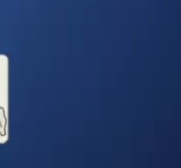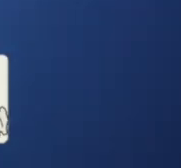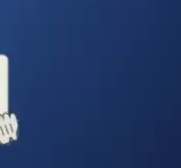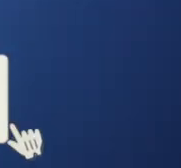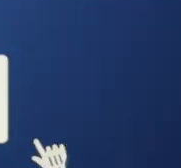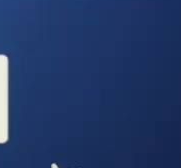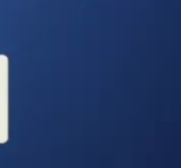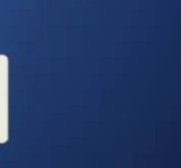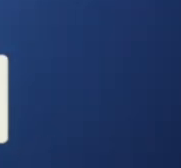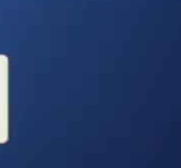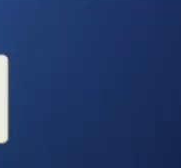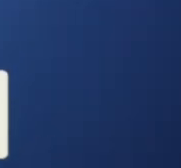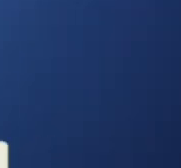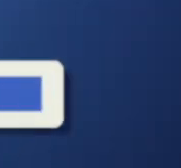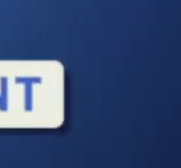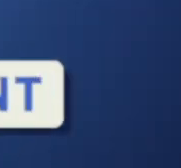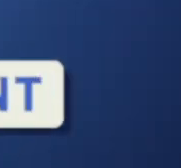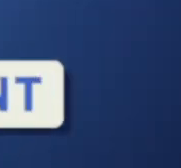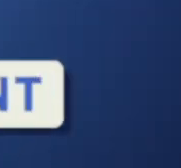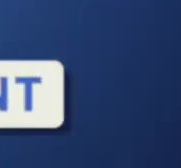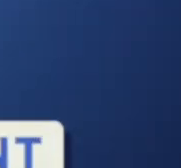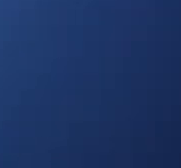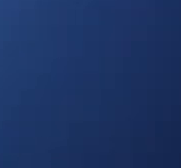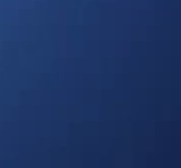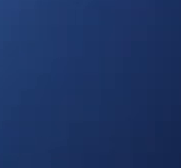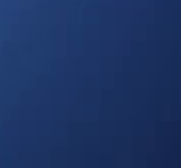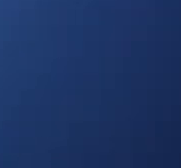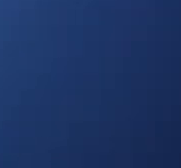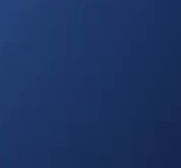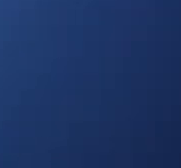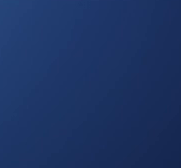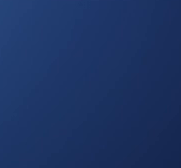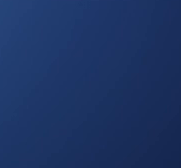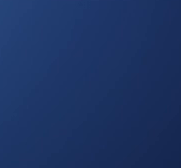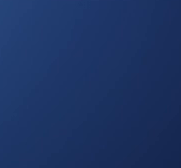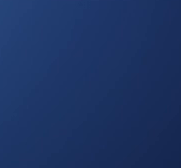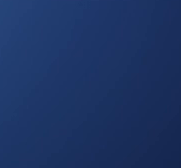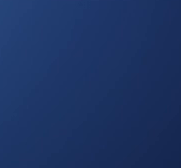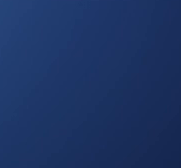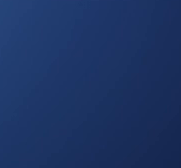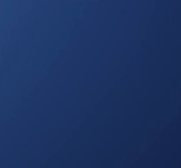inskreva. No hanehan butang notifikasan, hodifo komentari no fahetutan, ba media selu.